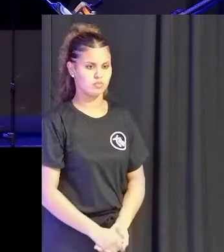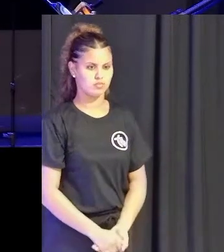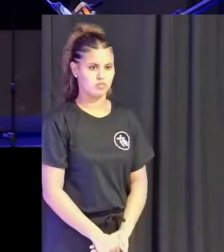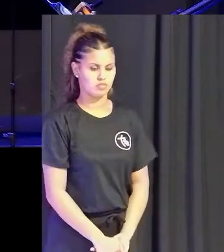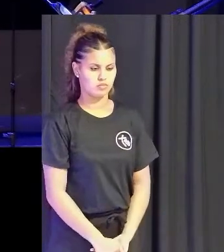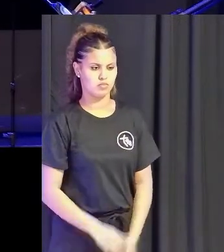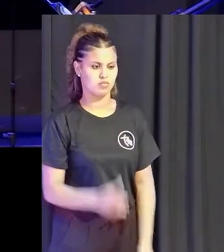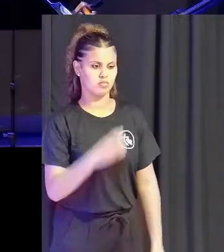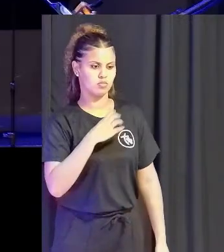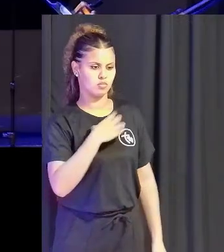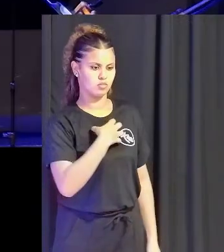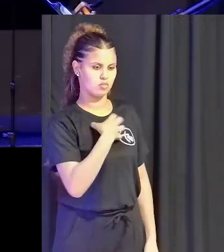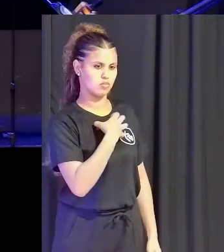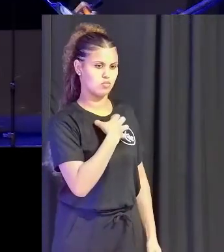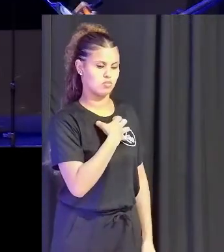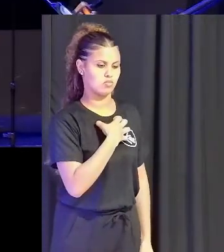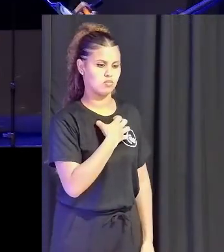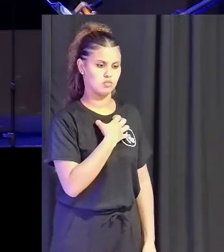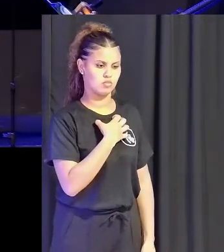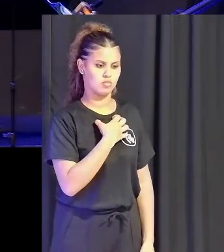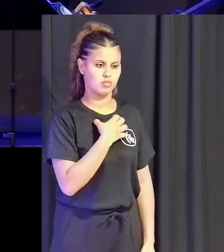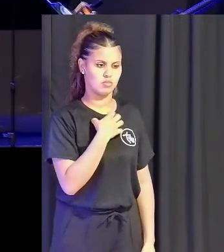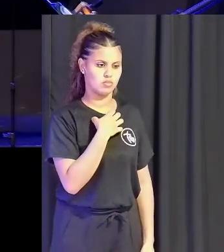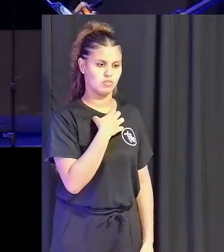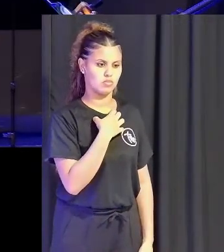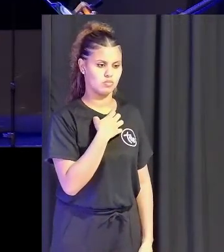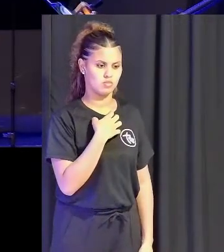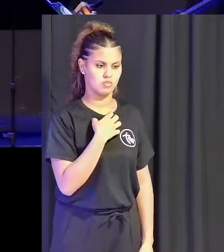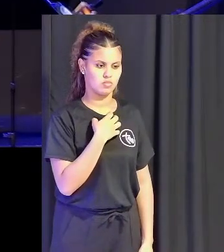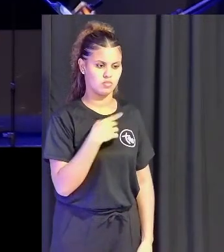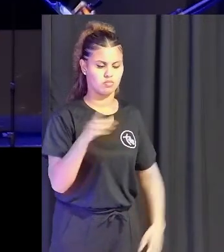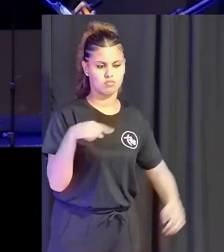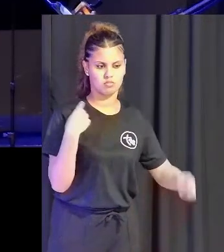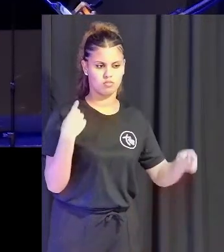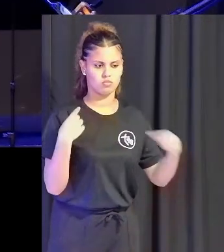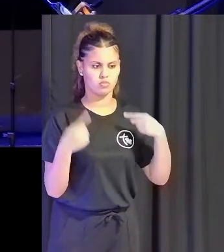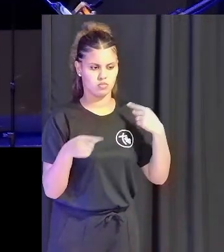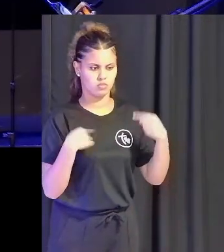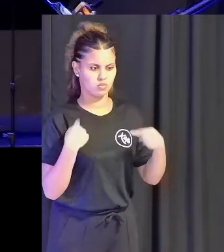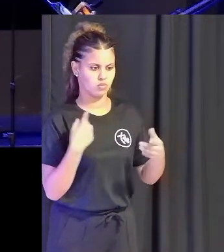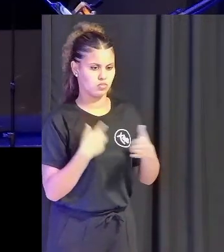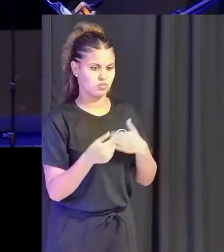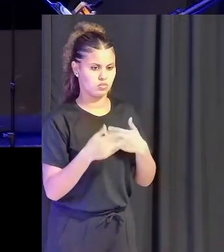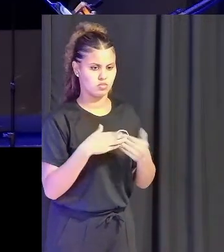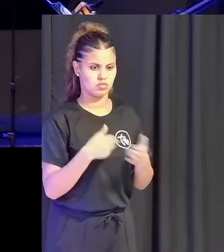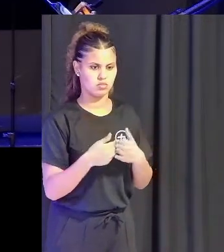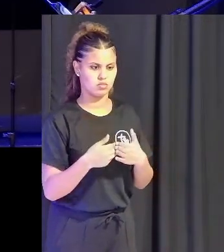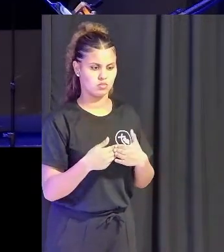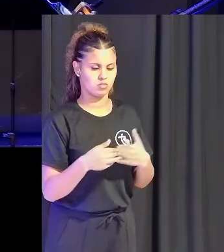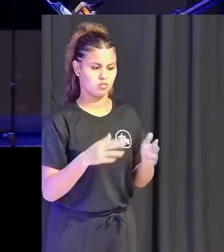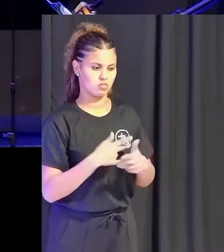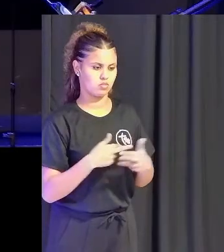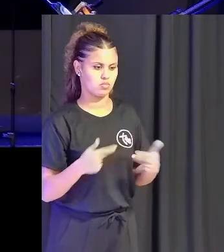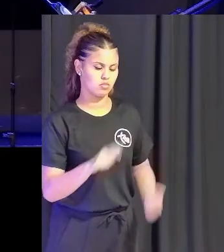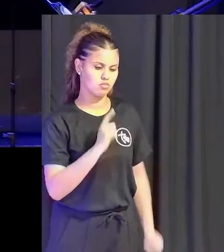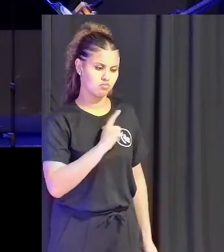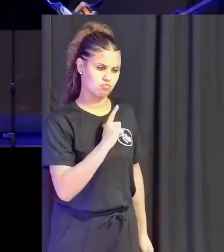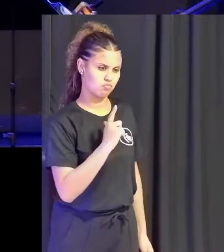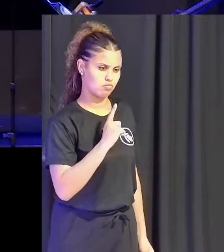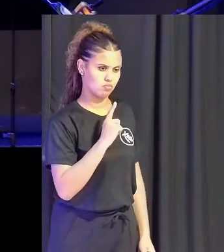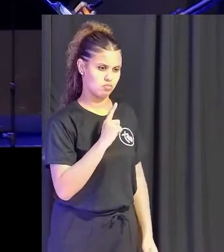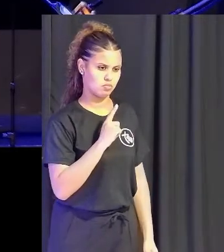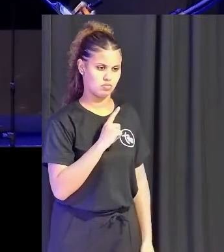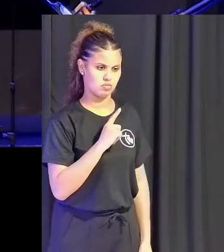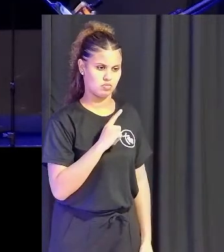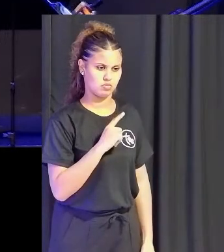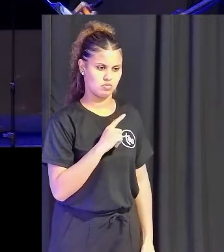com qualquer tentação, com qualquer coisa que estamos enfrentando, vai ter uma saída, vai ter um escape.